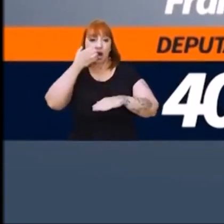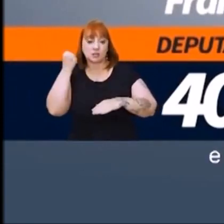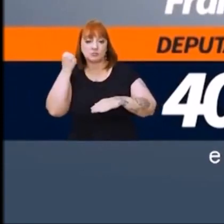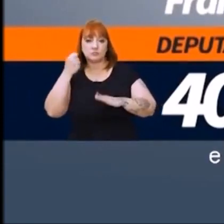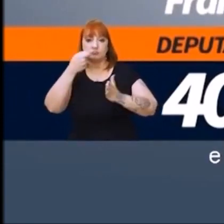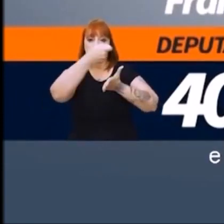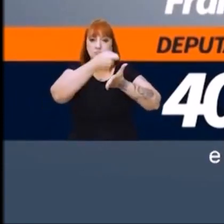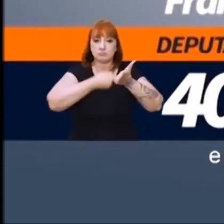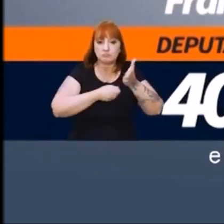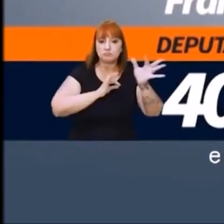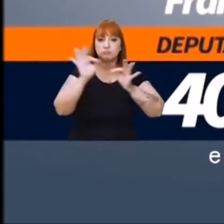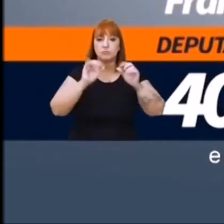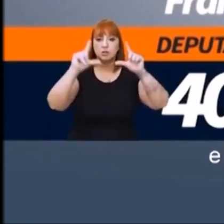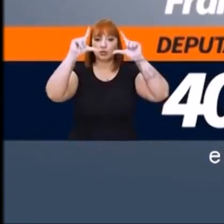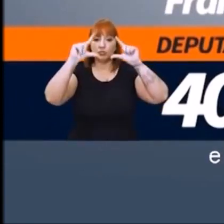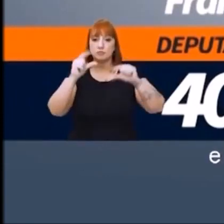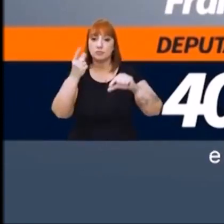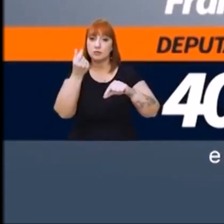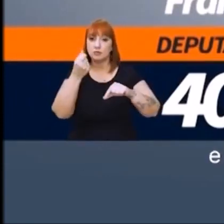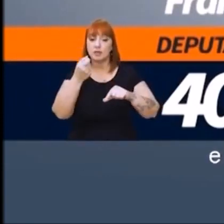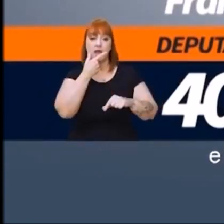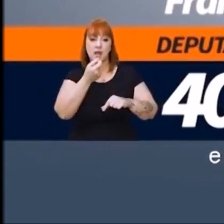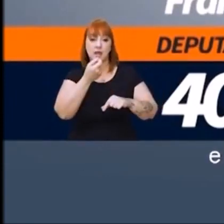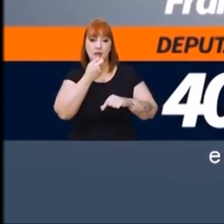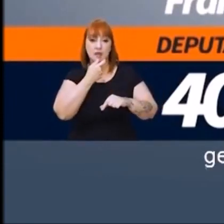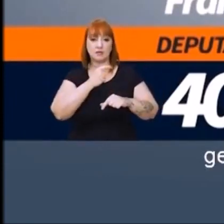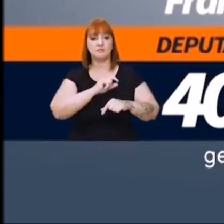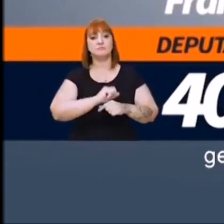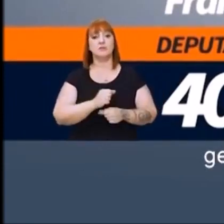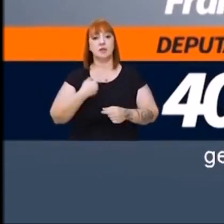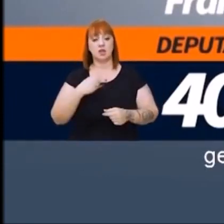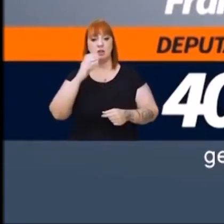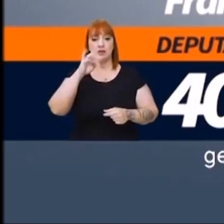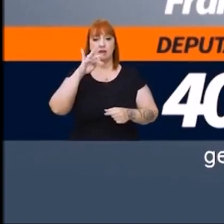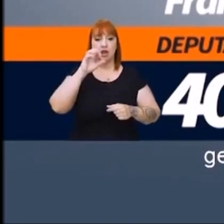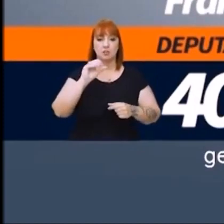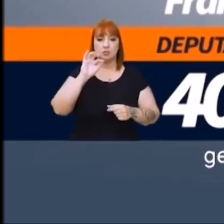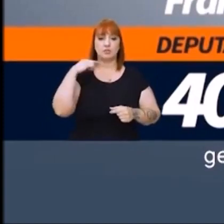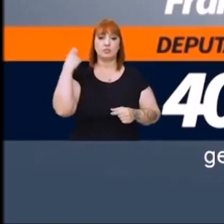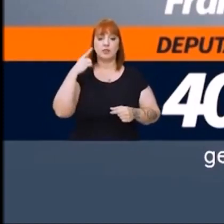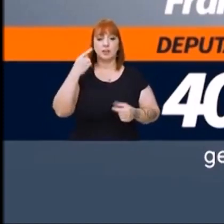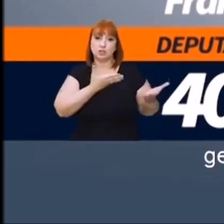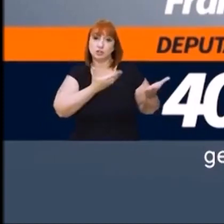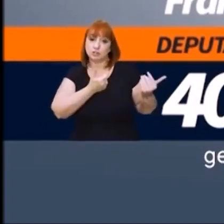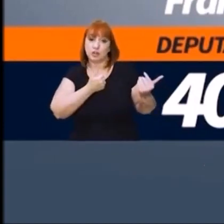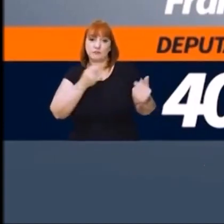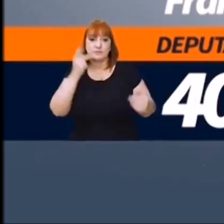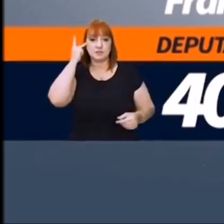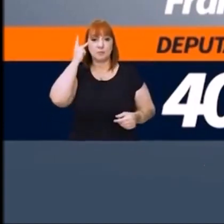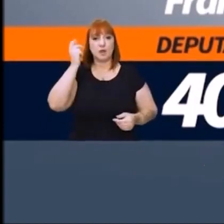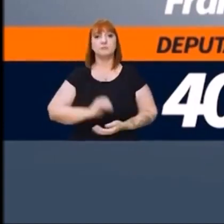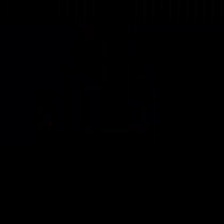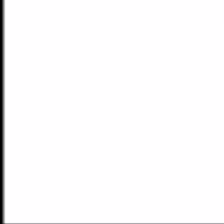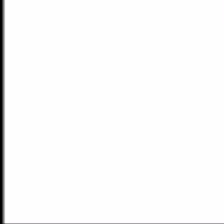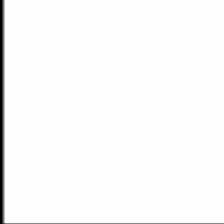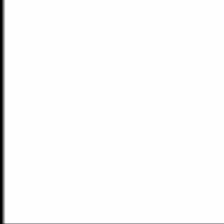adoção e relator do projeto que reduziu o valor dos medicamentos genéricos eu sou caio frança o deputado mais jovem por são paulo